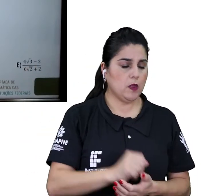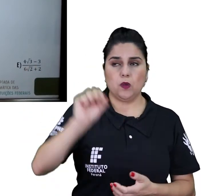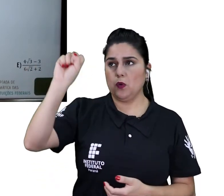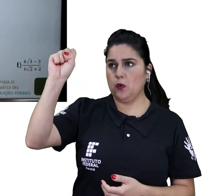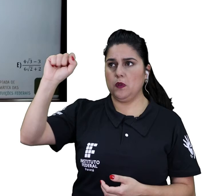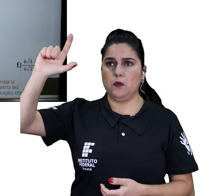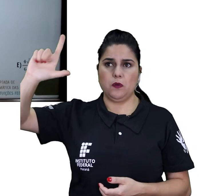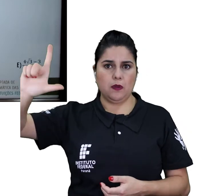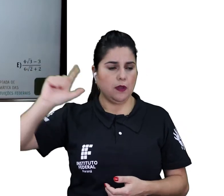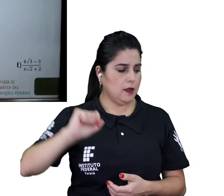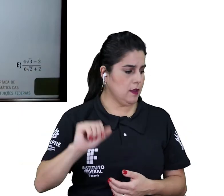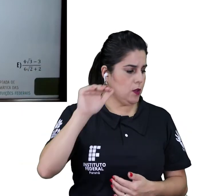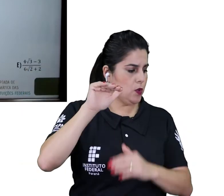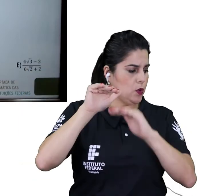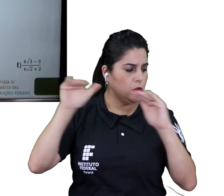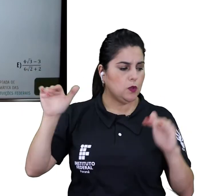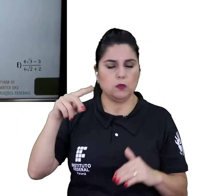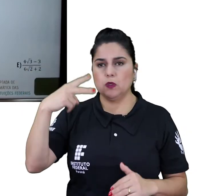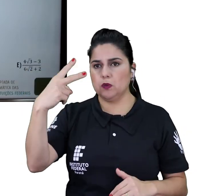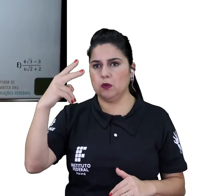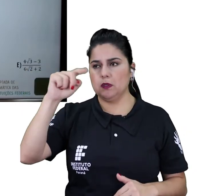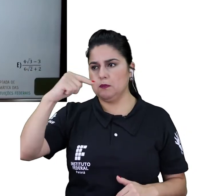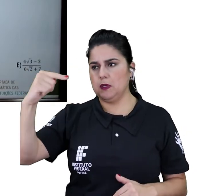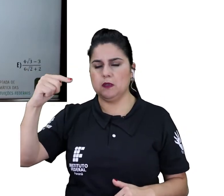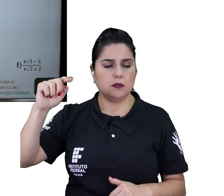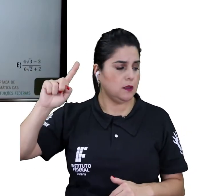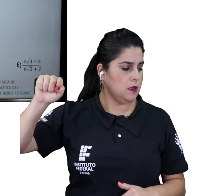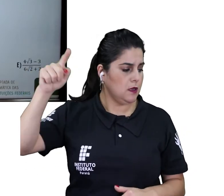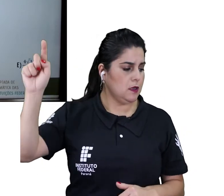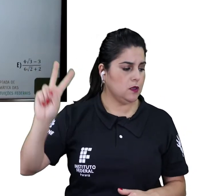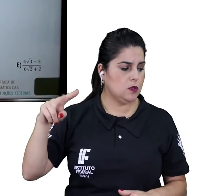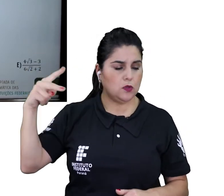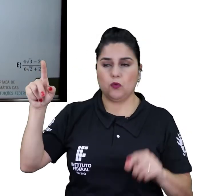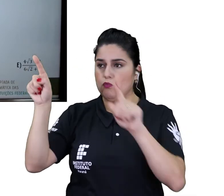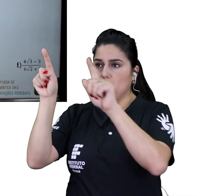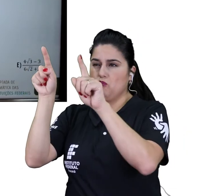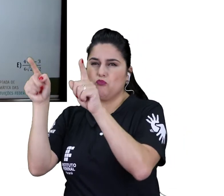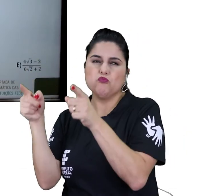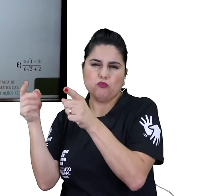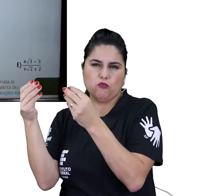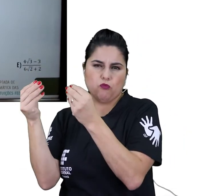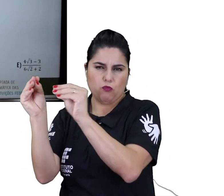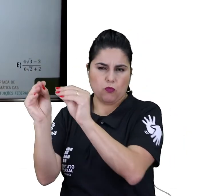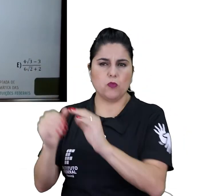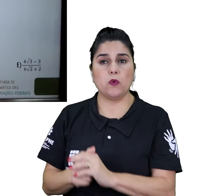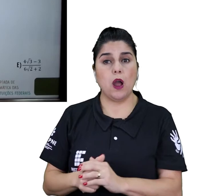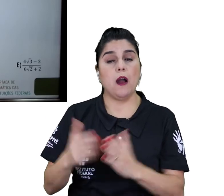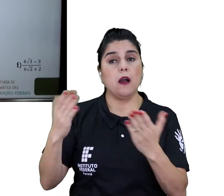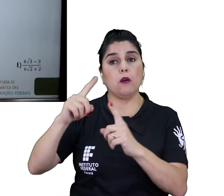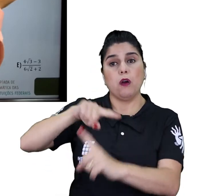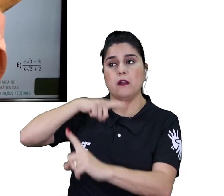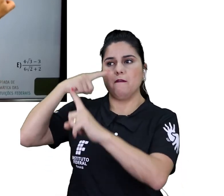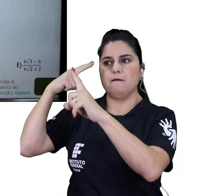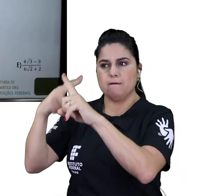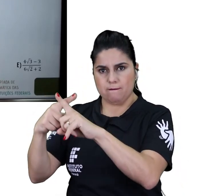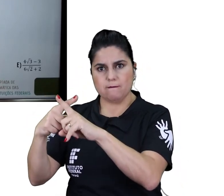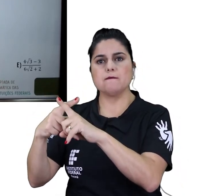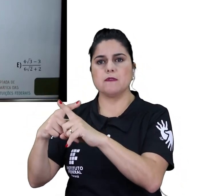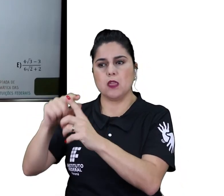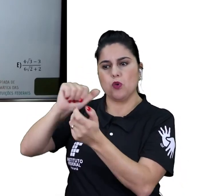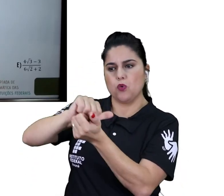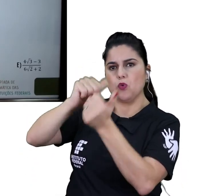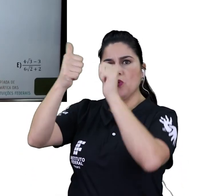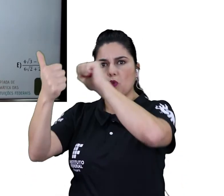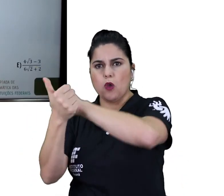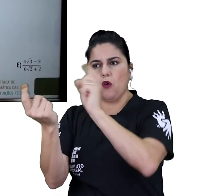8L sobre 2 menos raiz de 2, vou até colocar aqui um parêntese, vou multiplicar